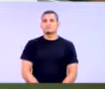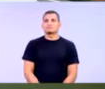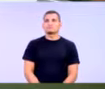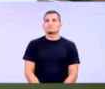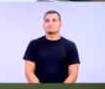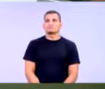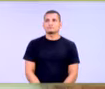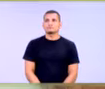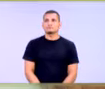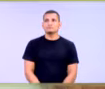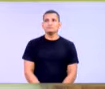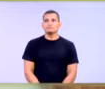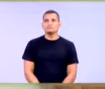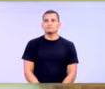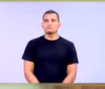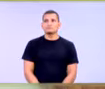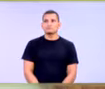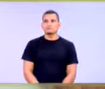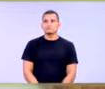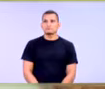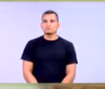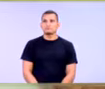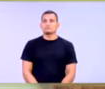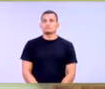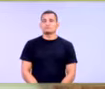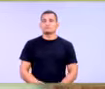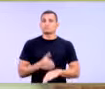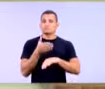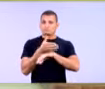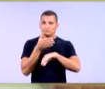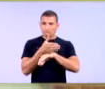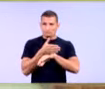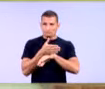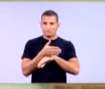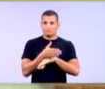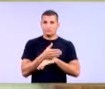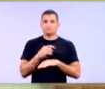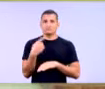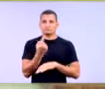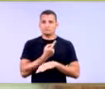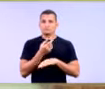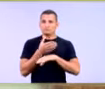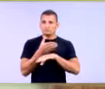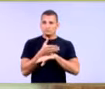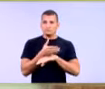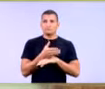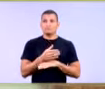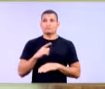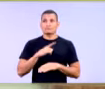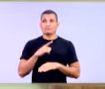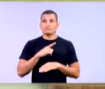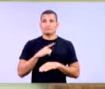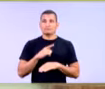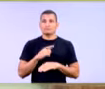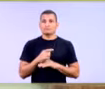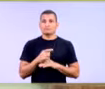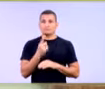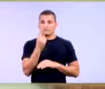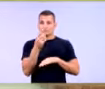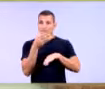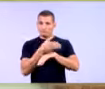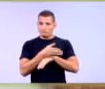então vamos lá. Dentro dessas participações que nós recebemos, nós temos ainda uma participação